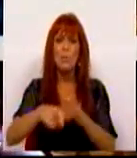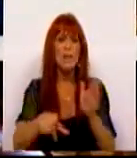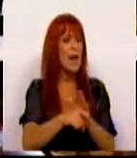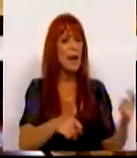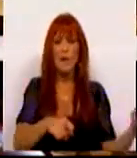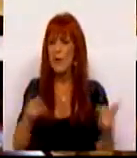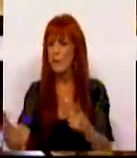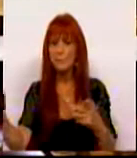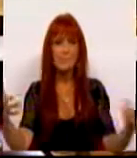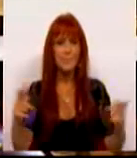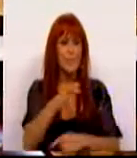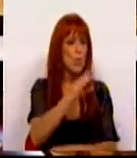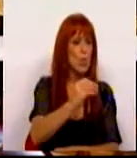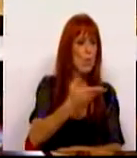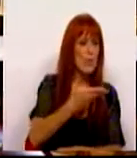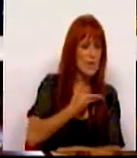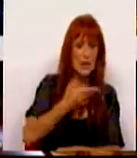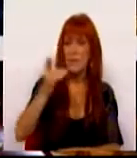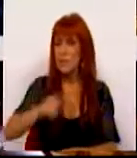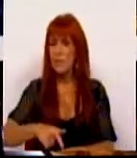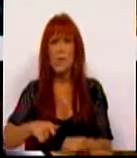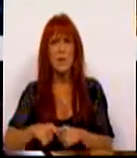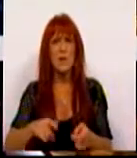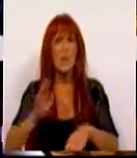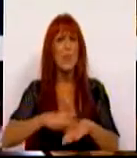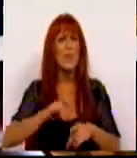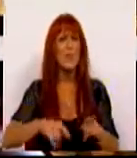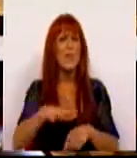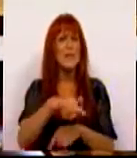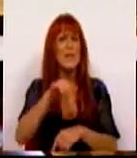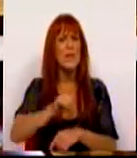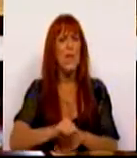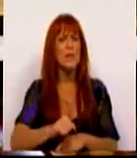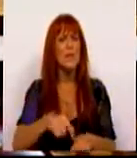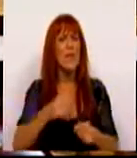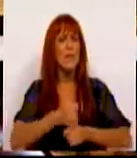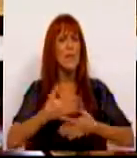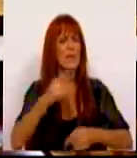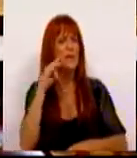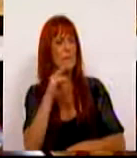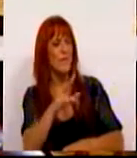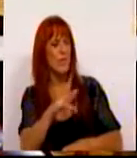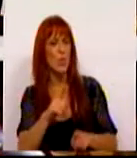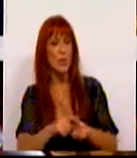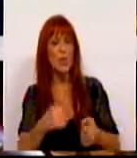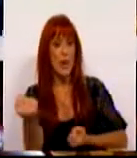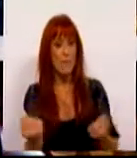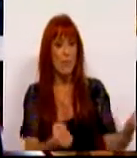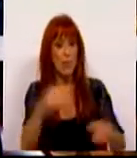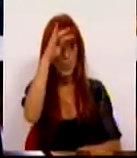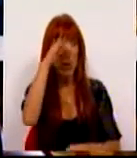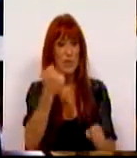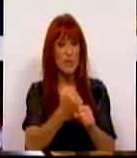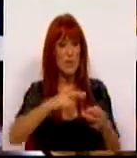lei do PSD surgem na sequência de uma situação profissional identificada dos motoristas dos